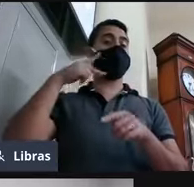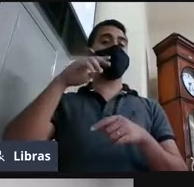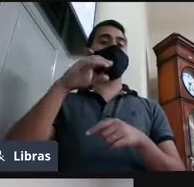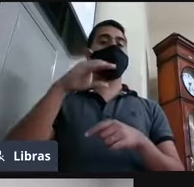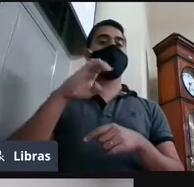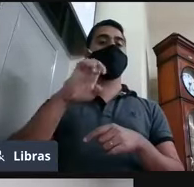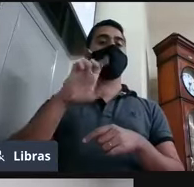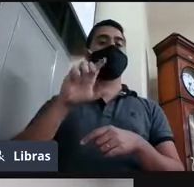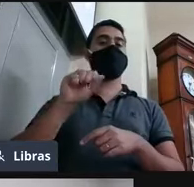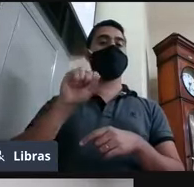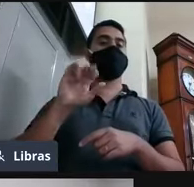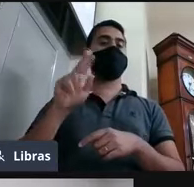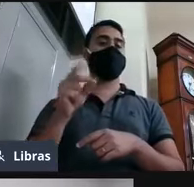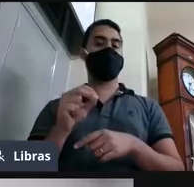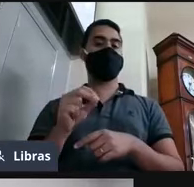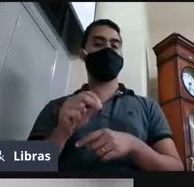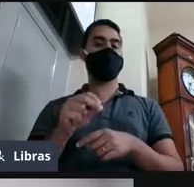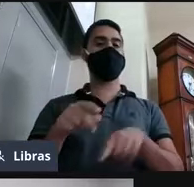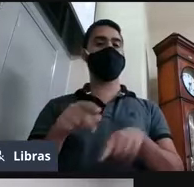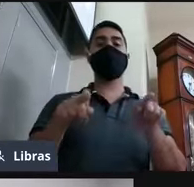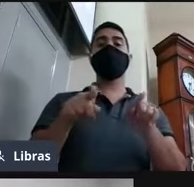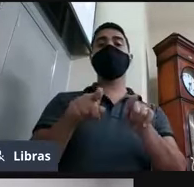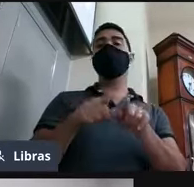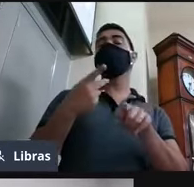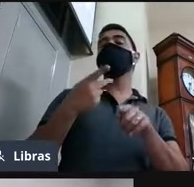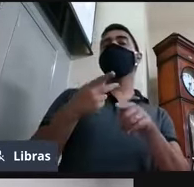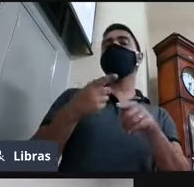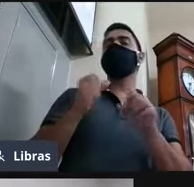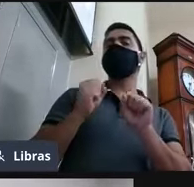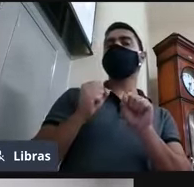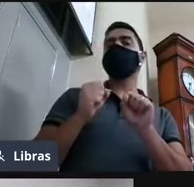do Bar, que garantiu o trâmite,